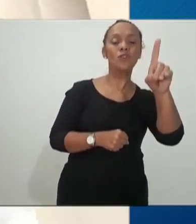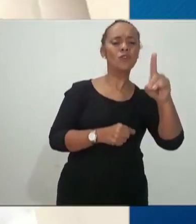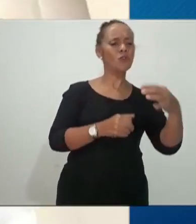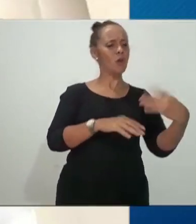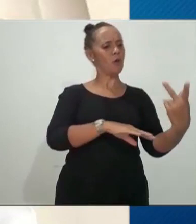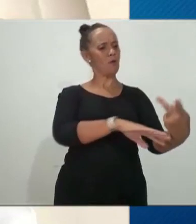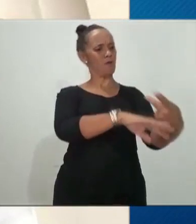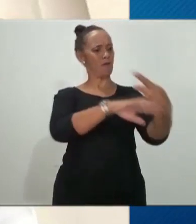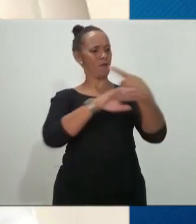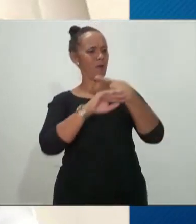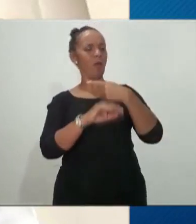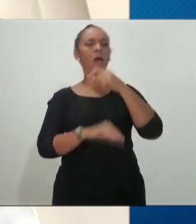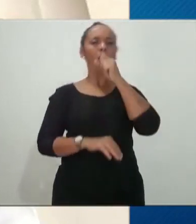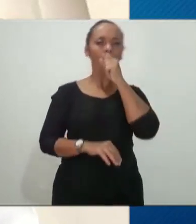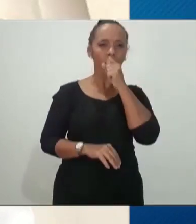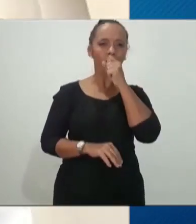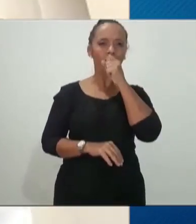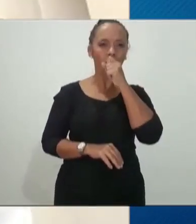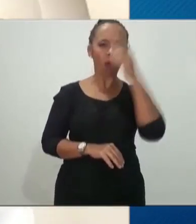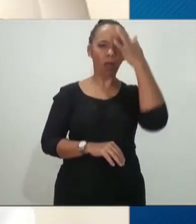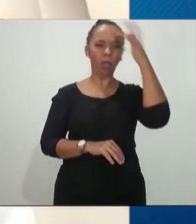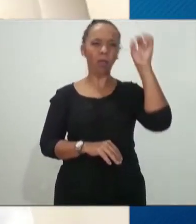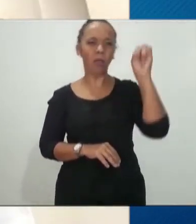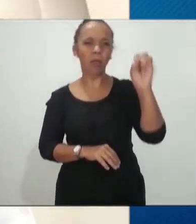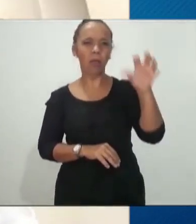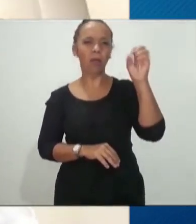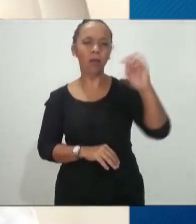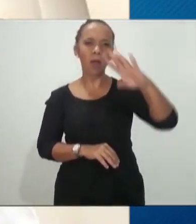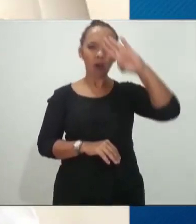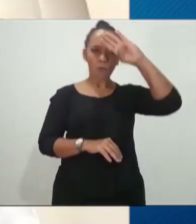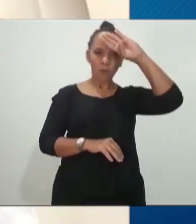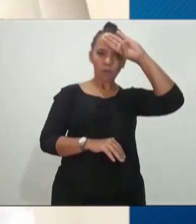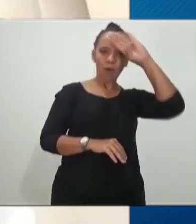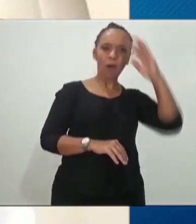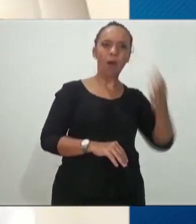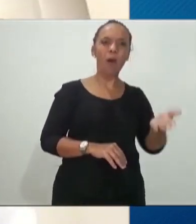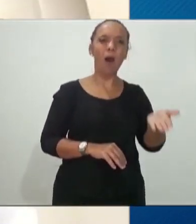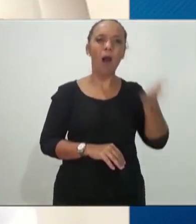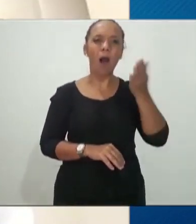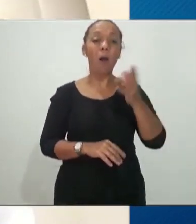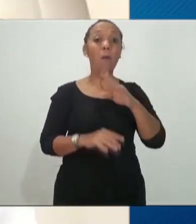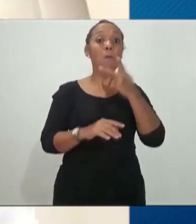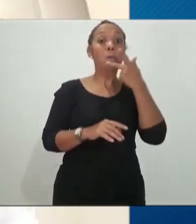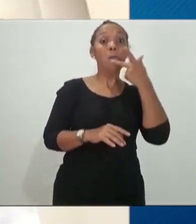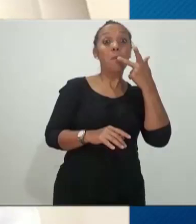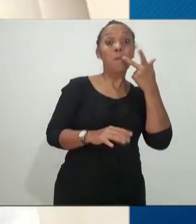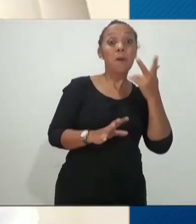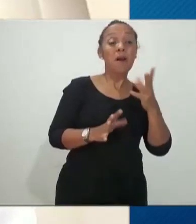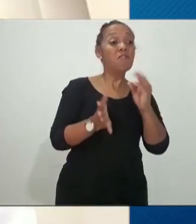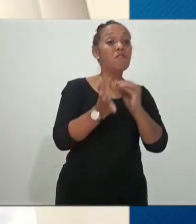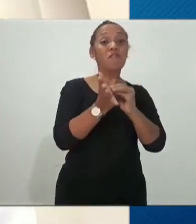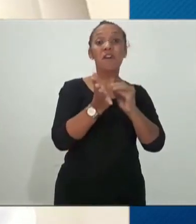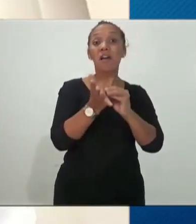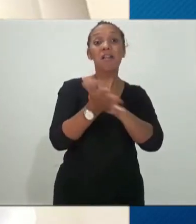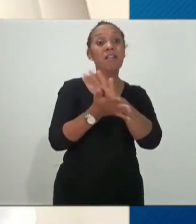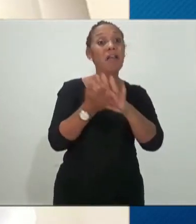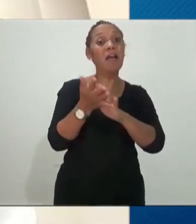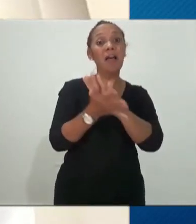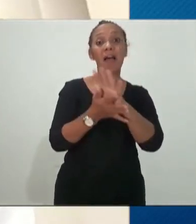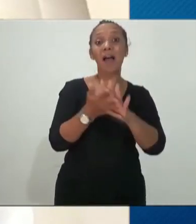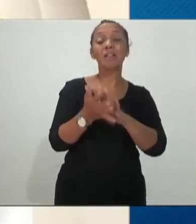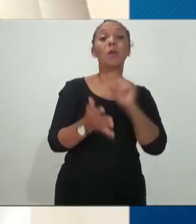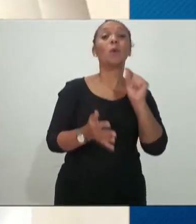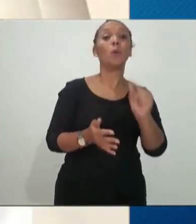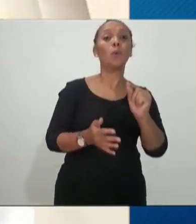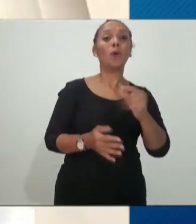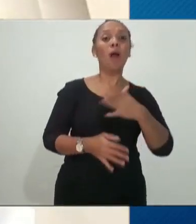para a emergência por tosse, por dor de cabeça, por febre, sem relatar falta de ar. E quando